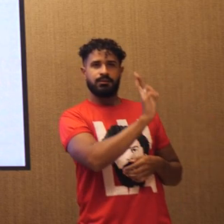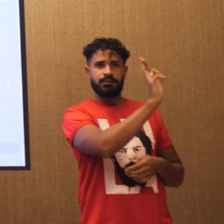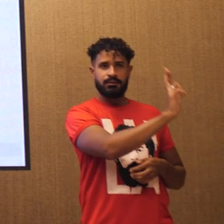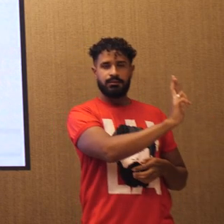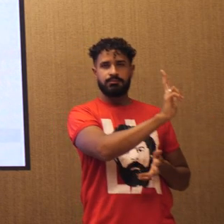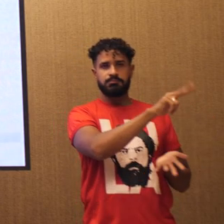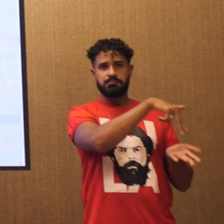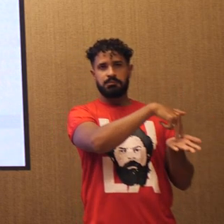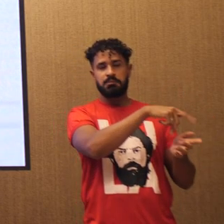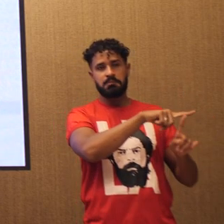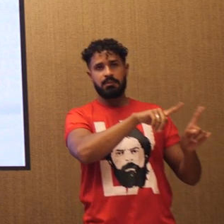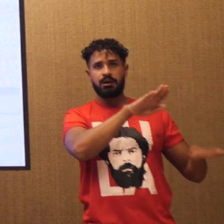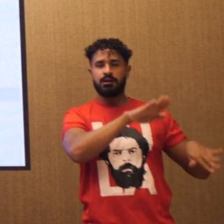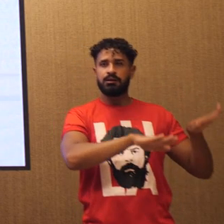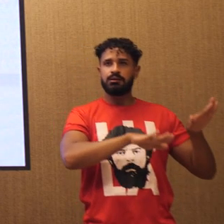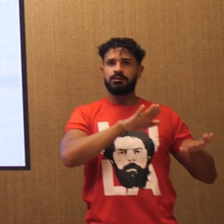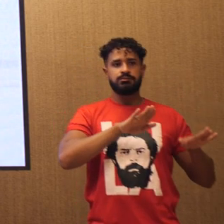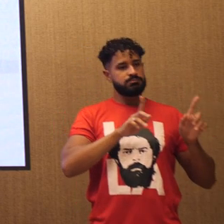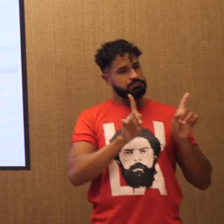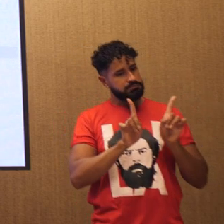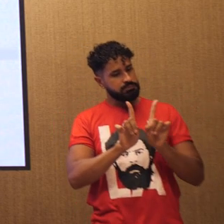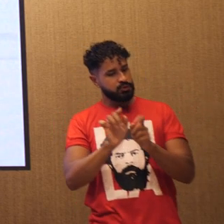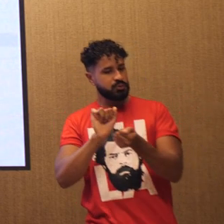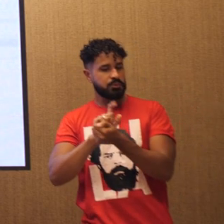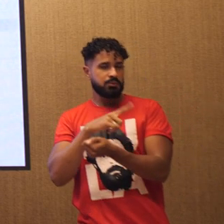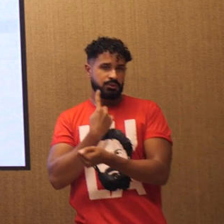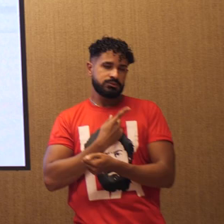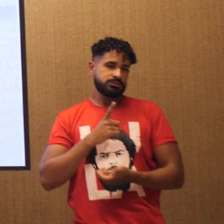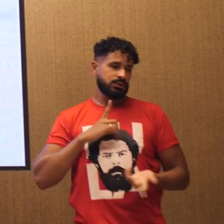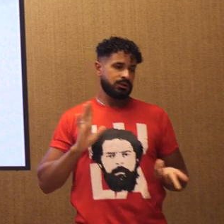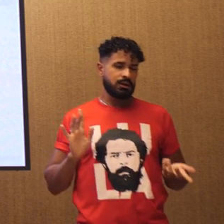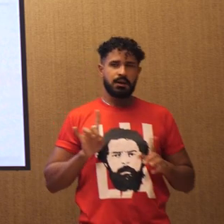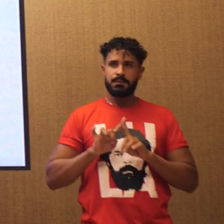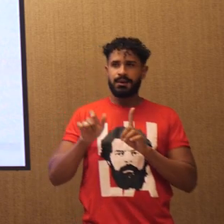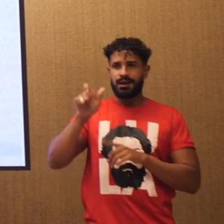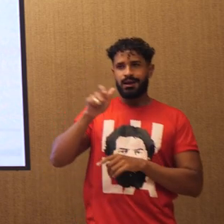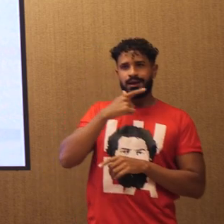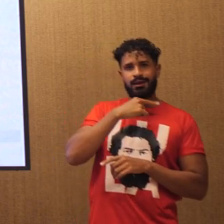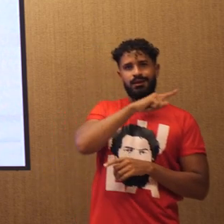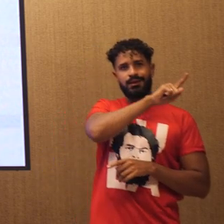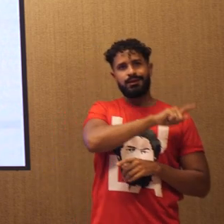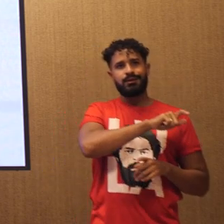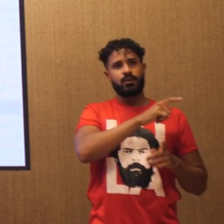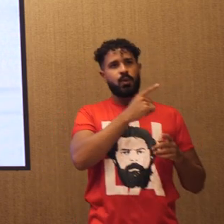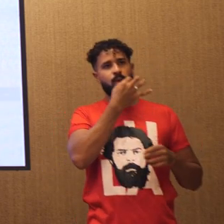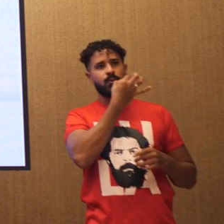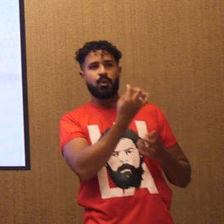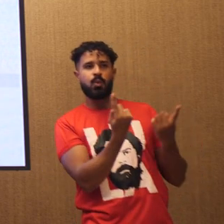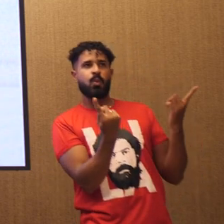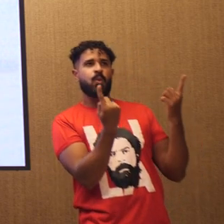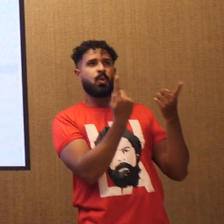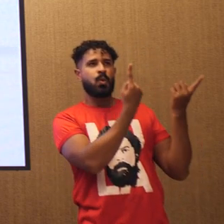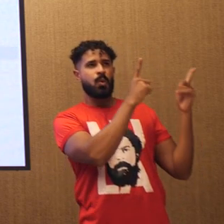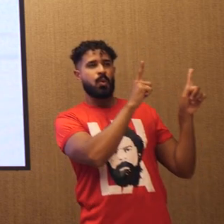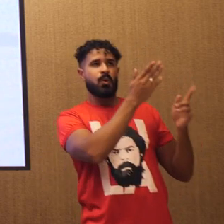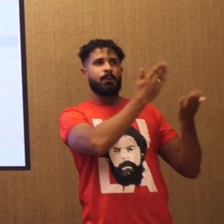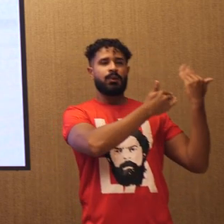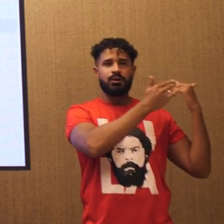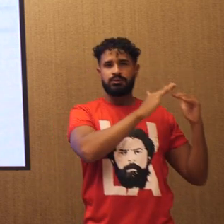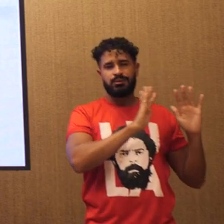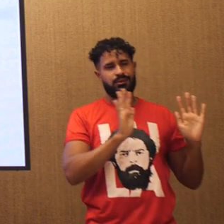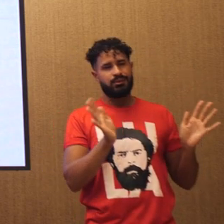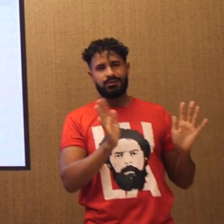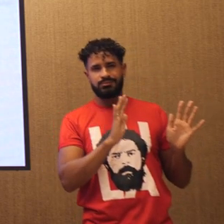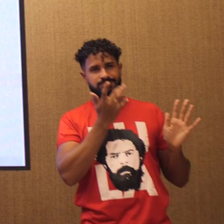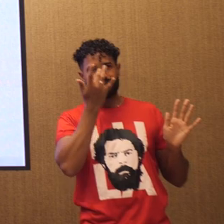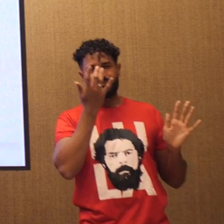representatividade, e de repente caminha com a gente. Ah, mas ele teve um posicionamento contra lá antes e tal. Eu não quero